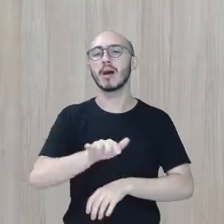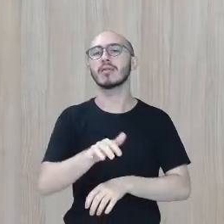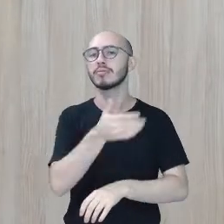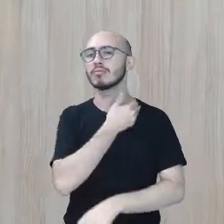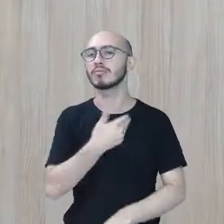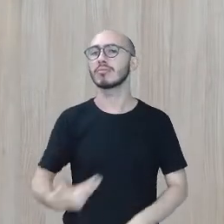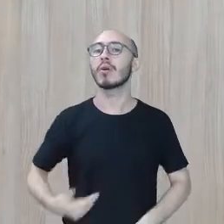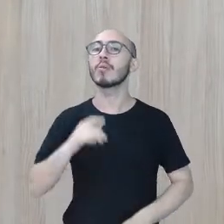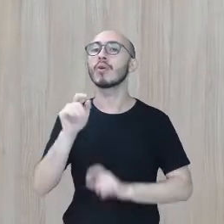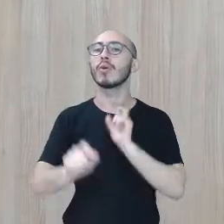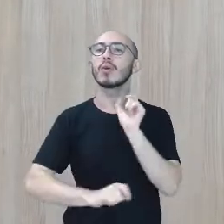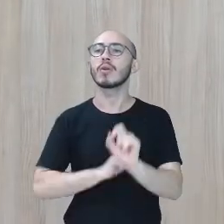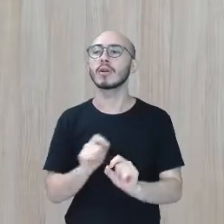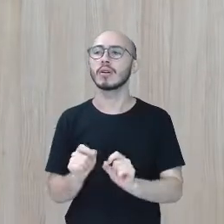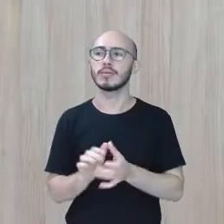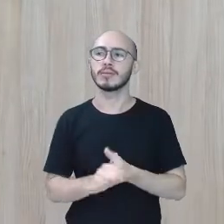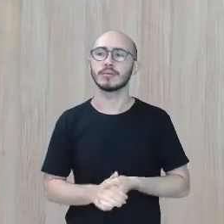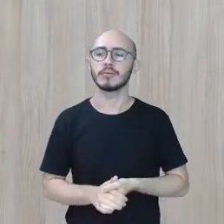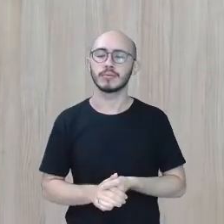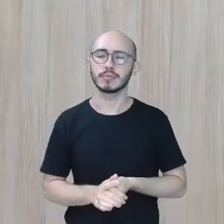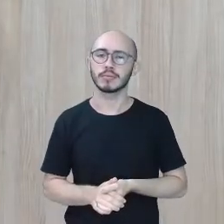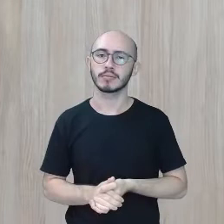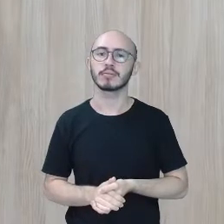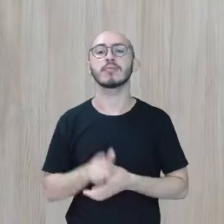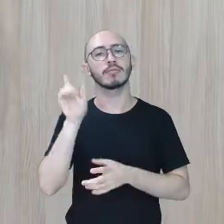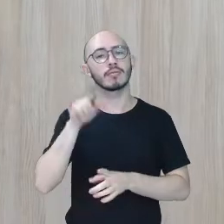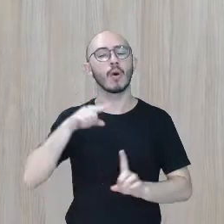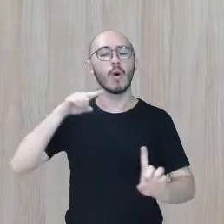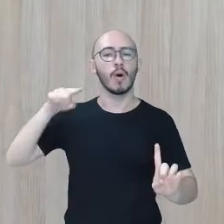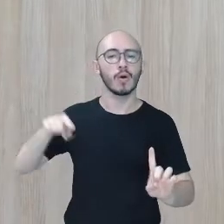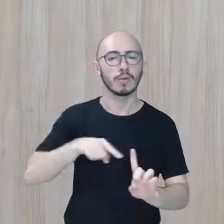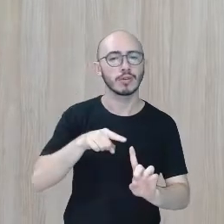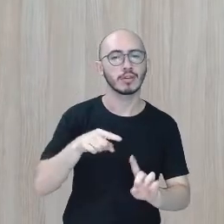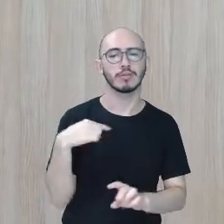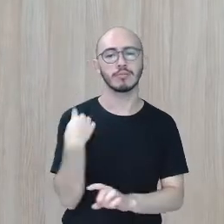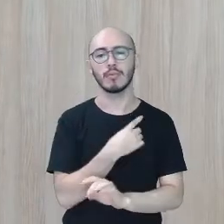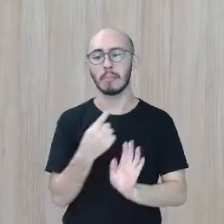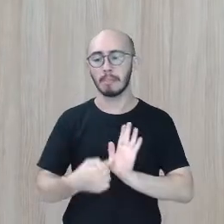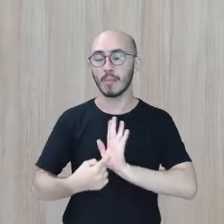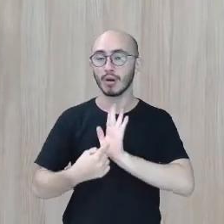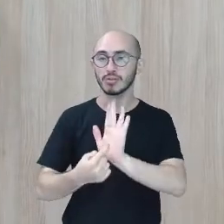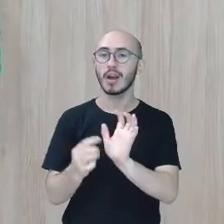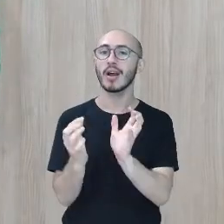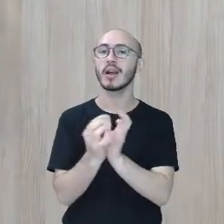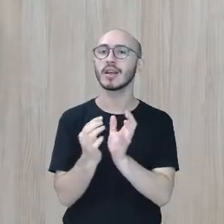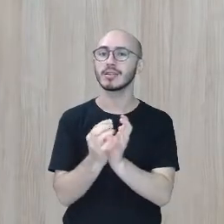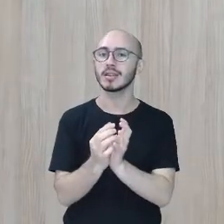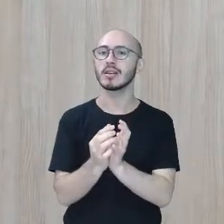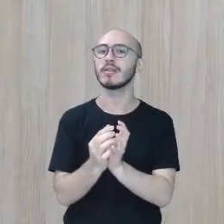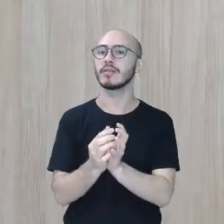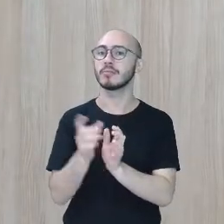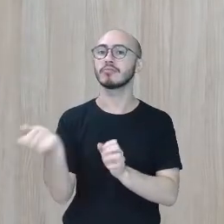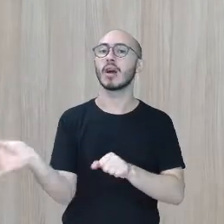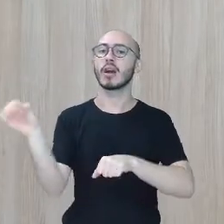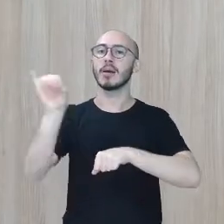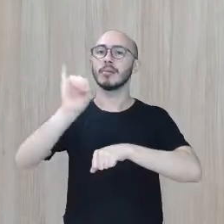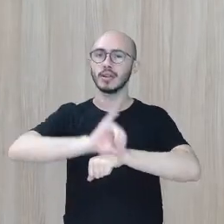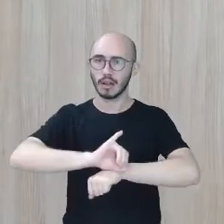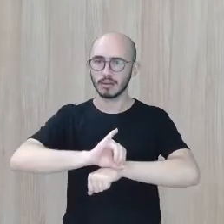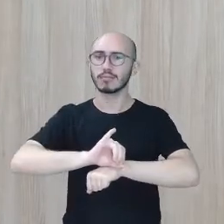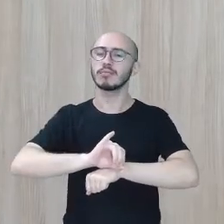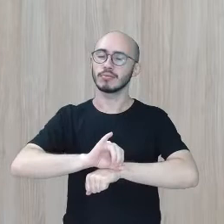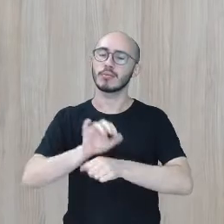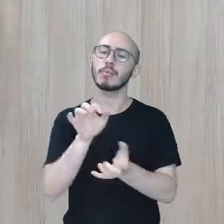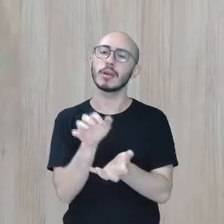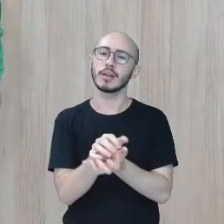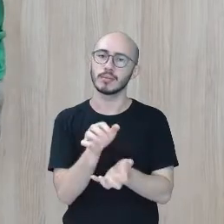né? Porque a ideia é mostrar que Recife, capital, né, do nosso